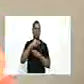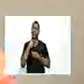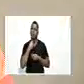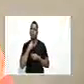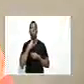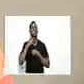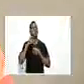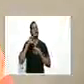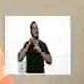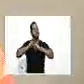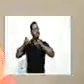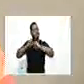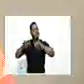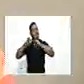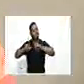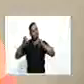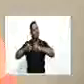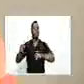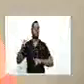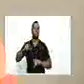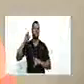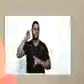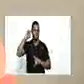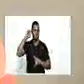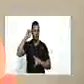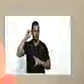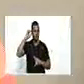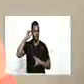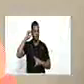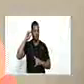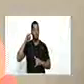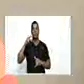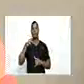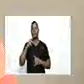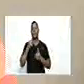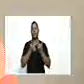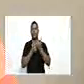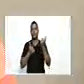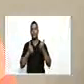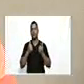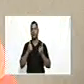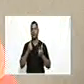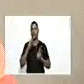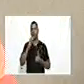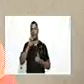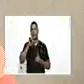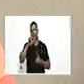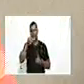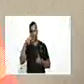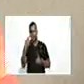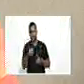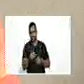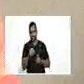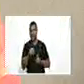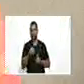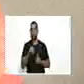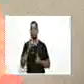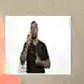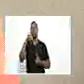lá é5 kg é on e Entendi minha